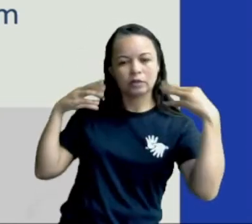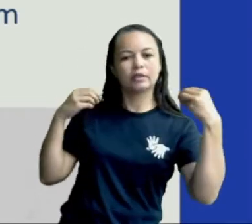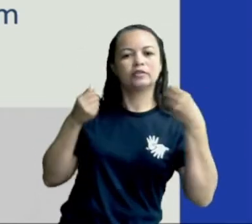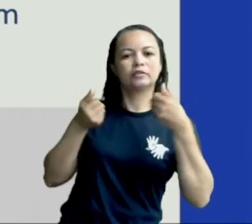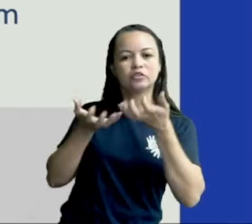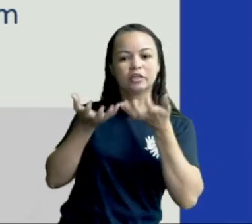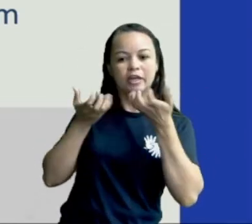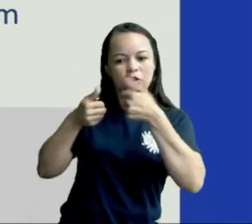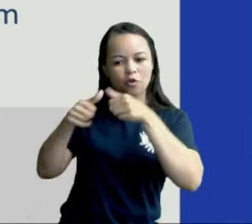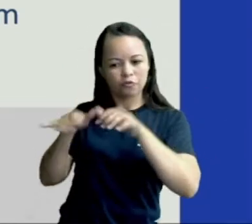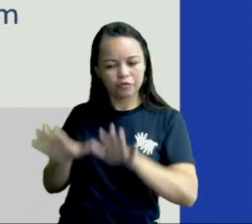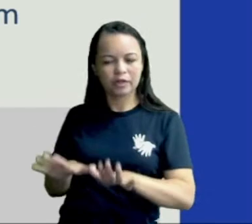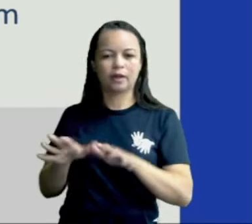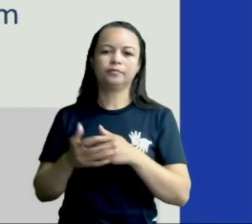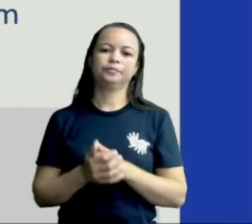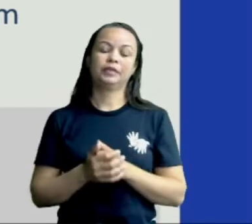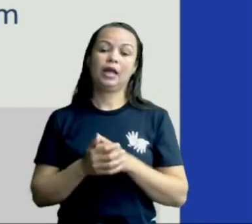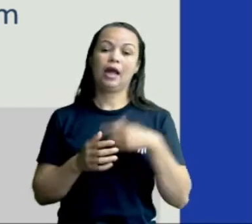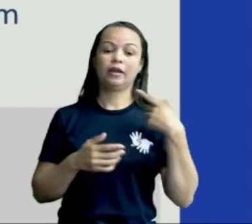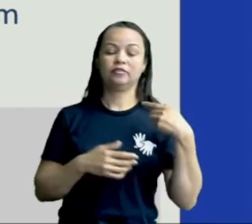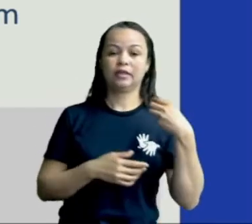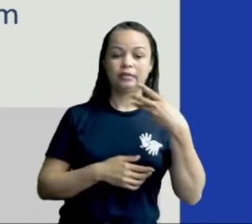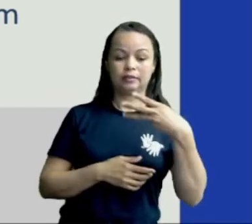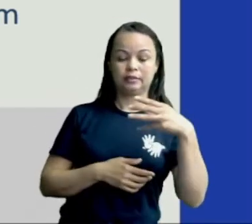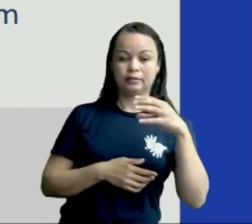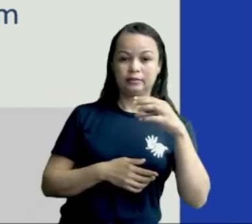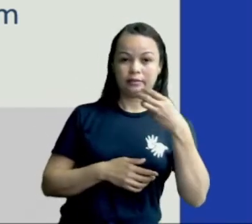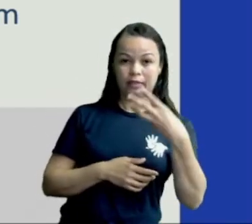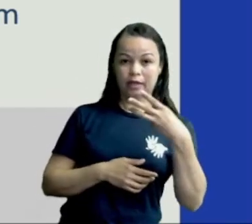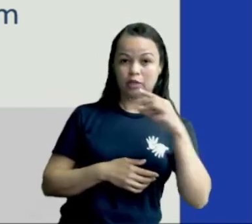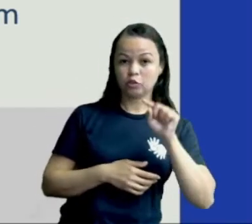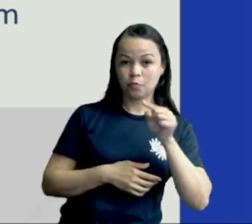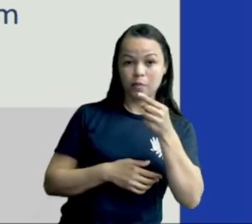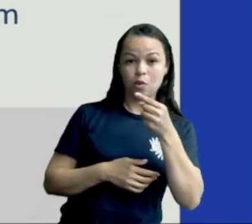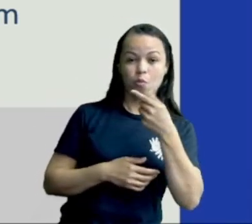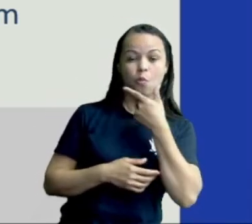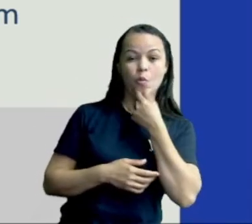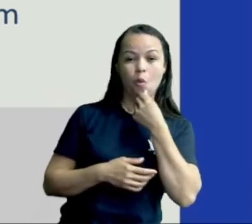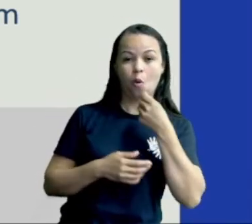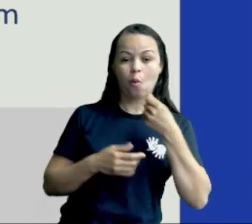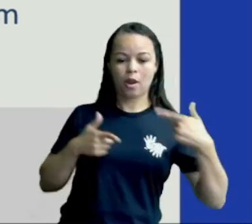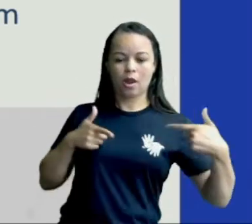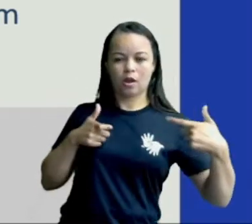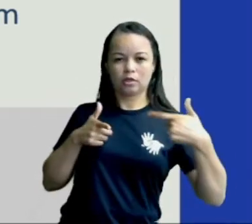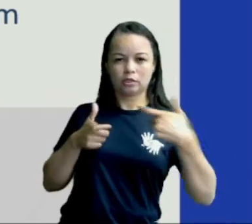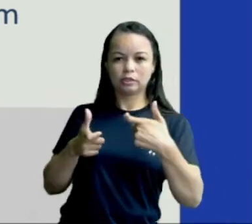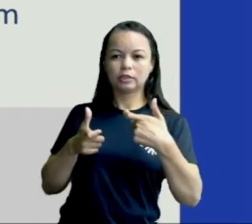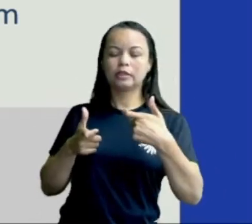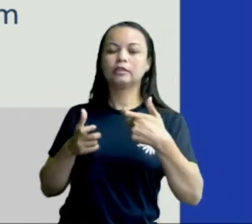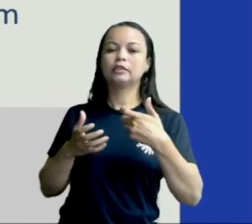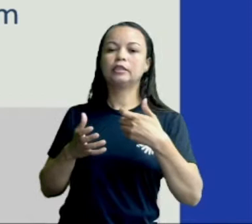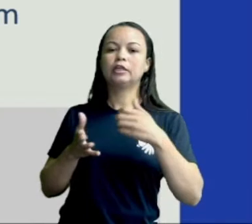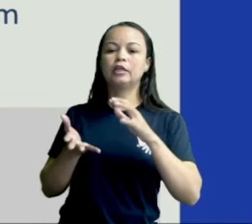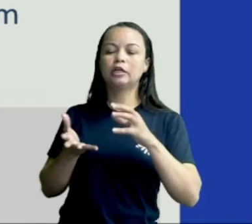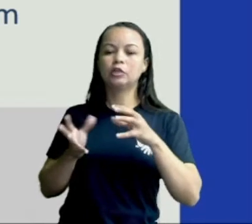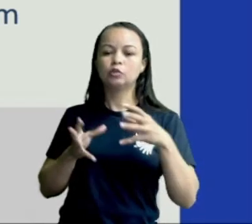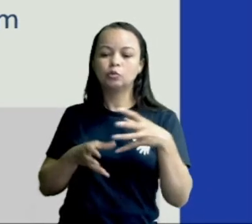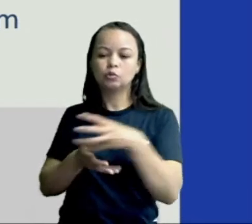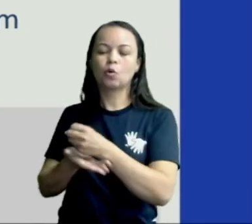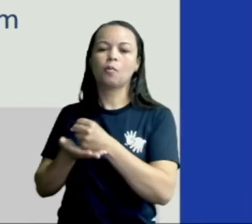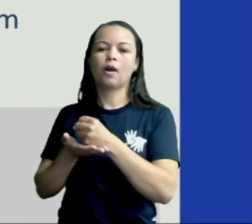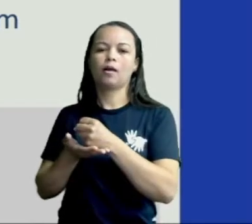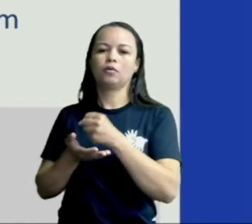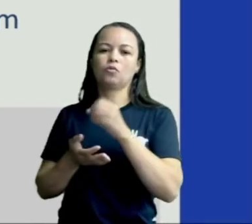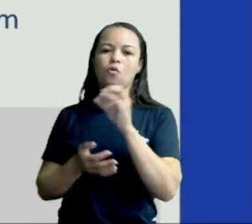3.000 homens bem armados. Eles desceram na praia de Pau Amarelo e tomaram Olinda, que na época era a capital de